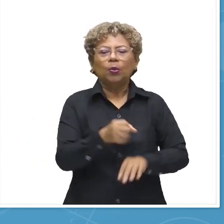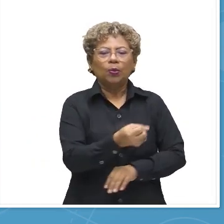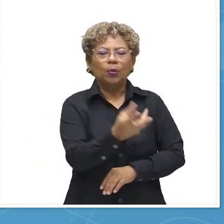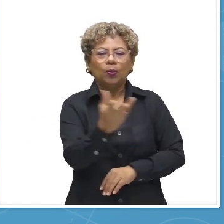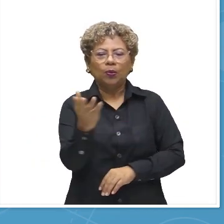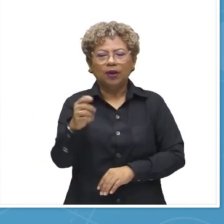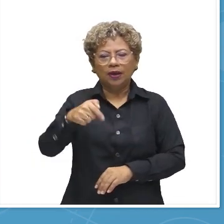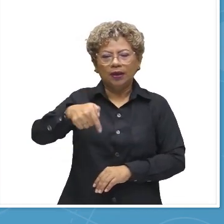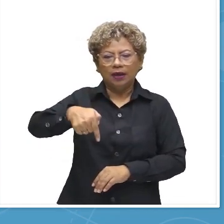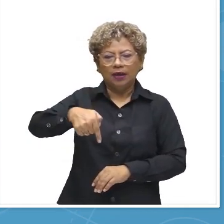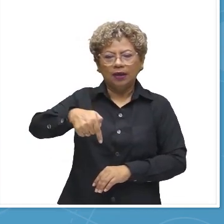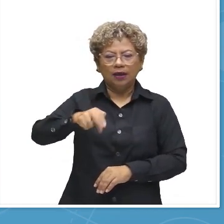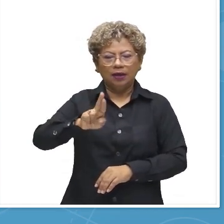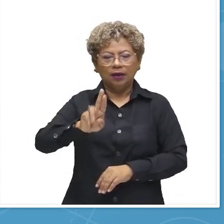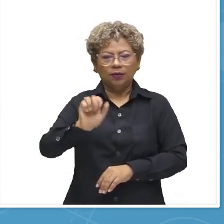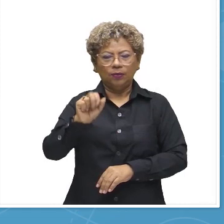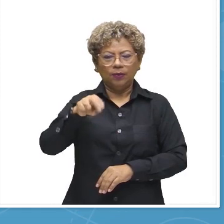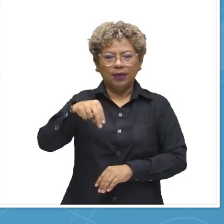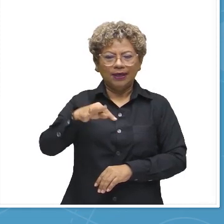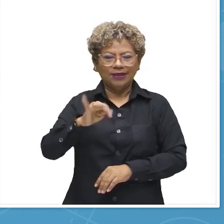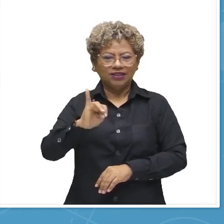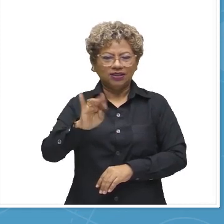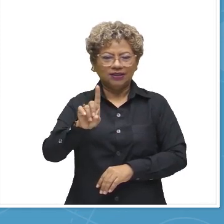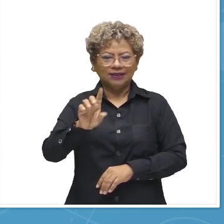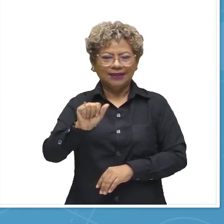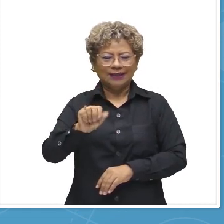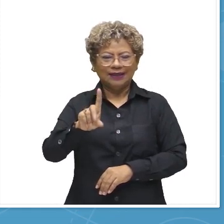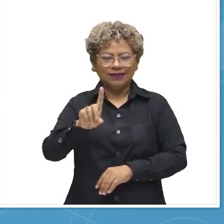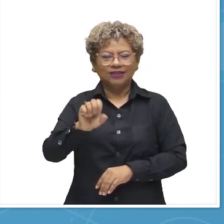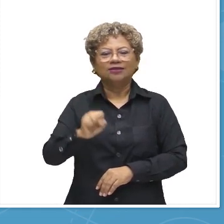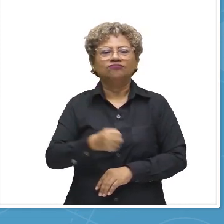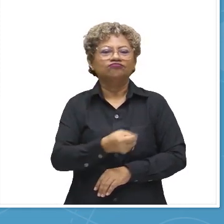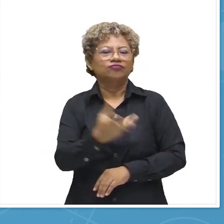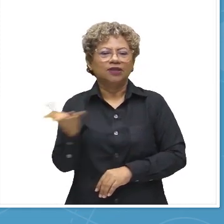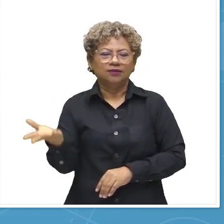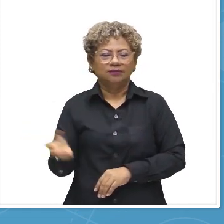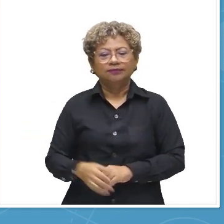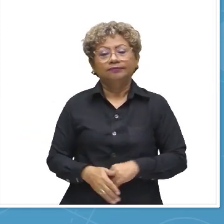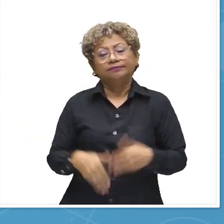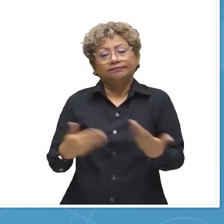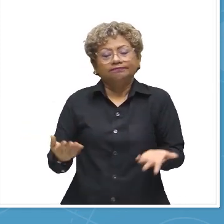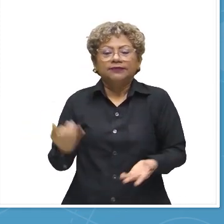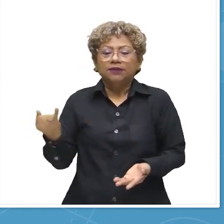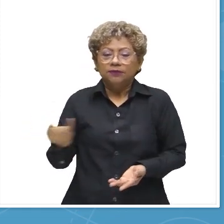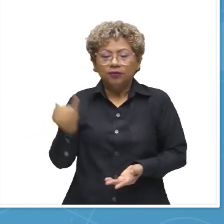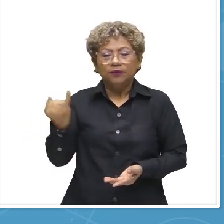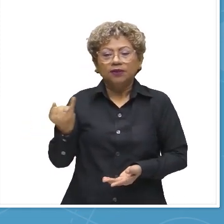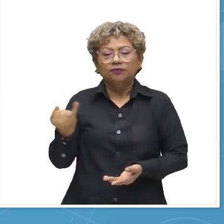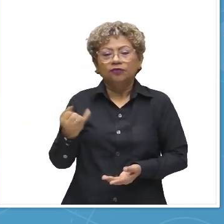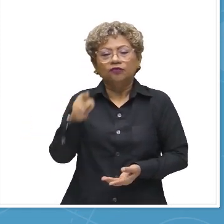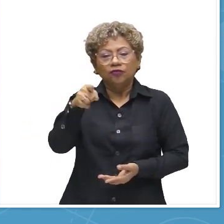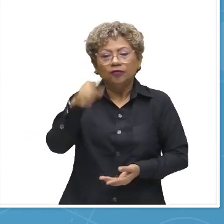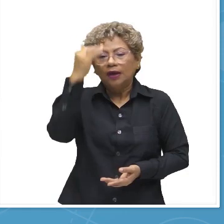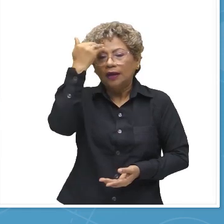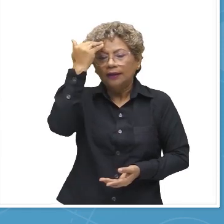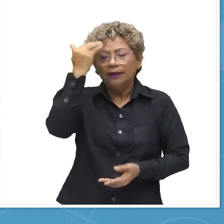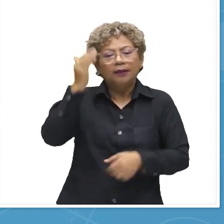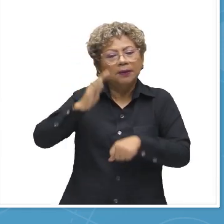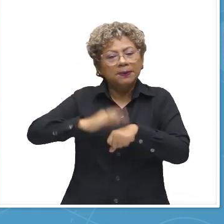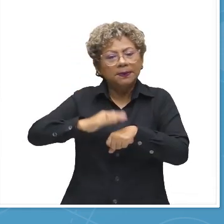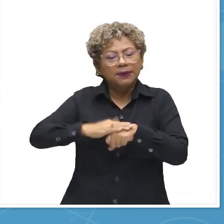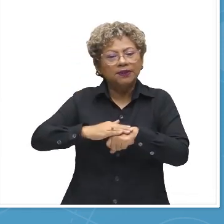uma área pintada, né, de um total de duas áreas. Então isso é importante, a gente entender esse conceito de fração. Vejam, eu